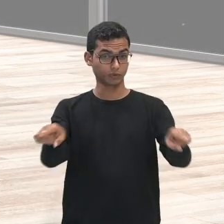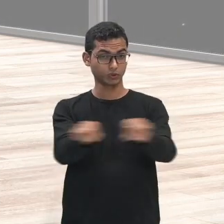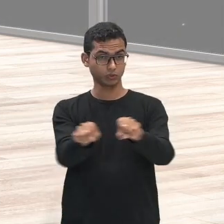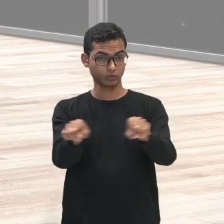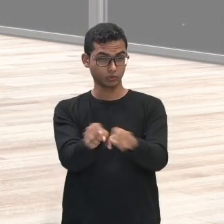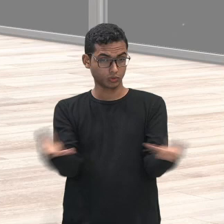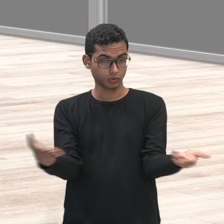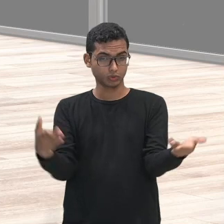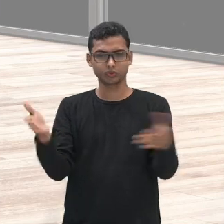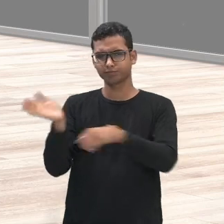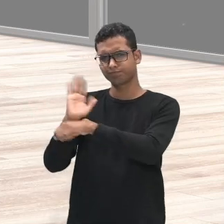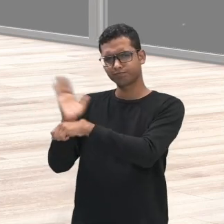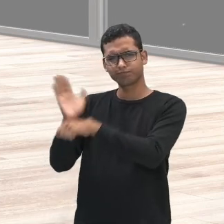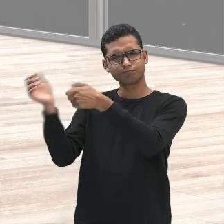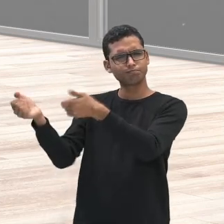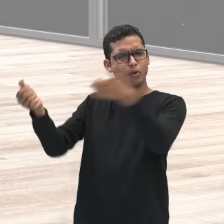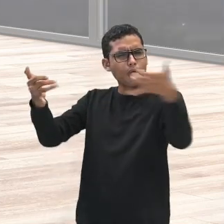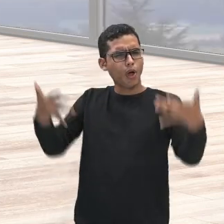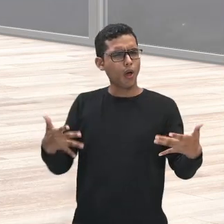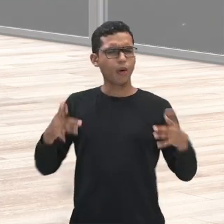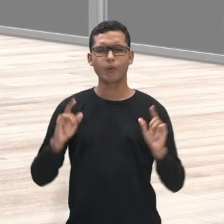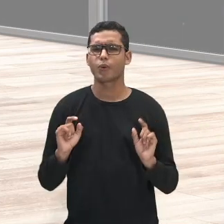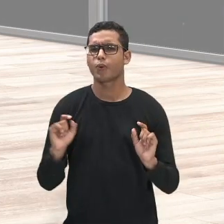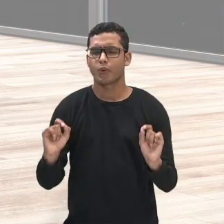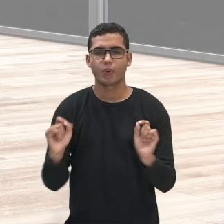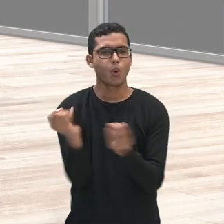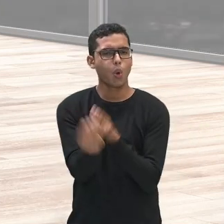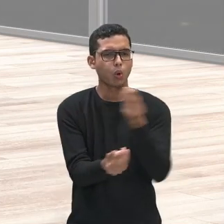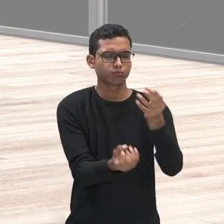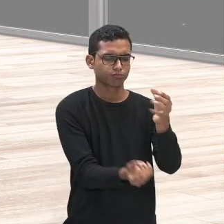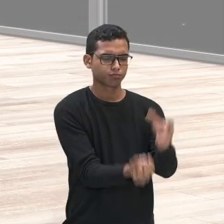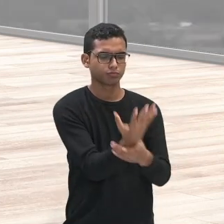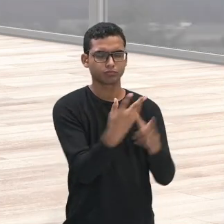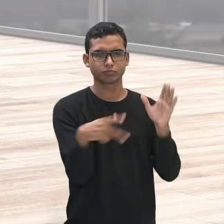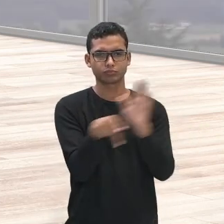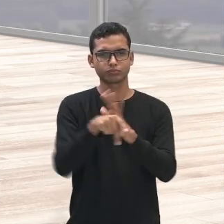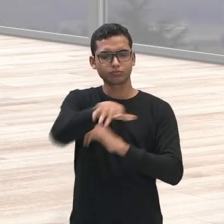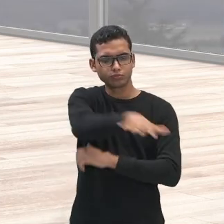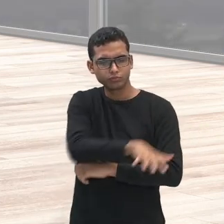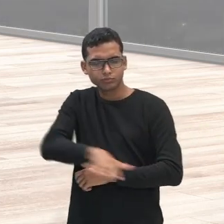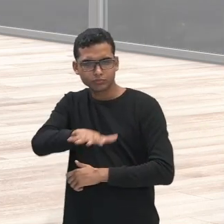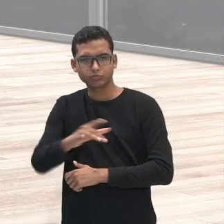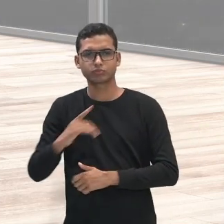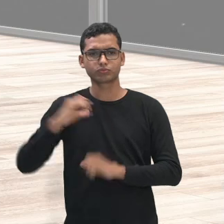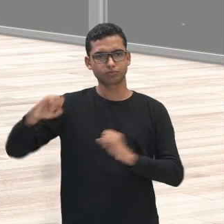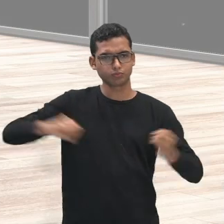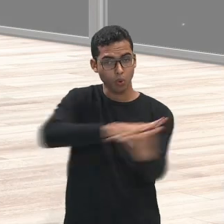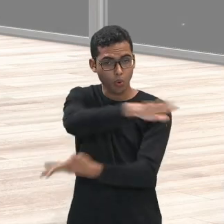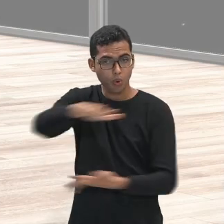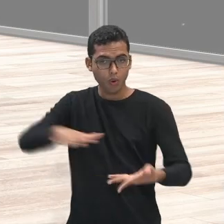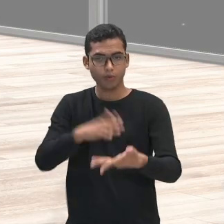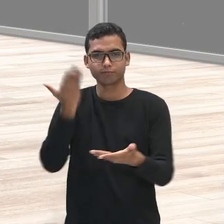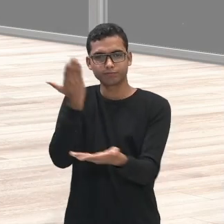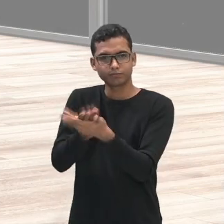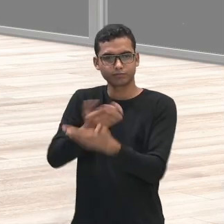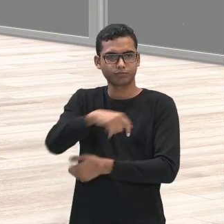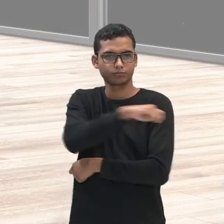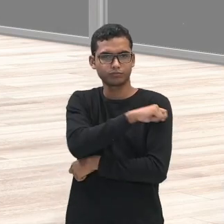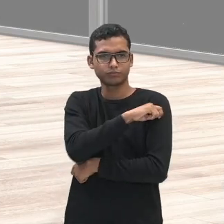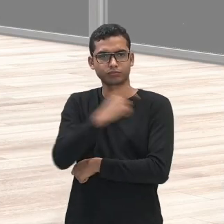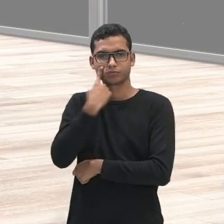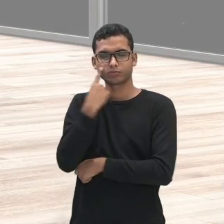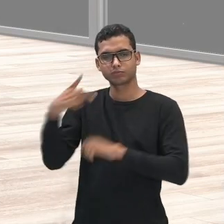um vídeo que falará sobre a origem do universo. Com quem? Com a nossa estudante